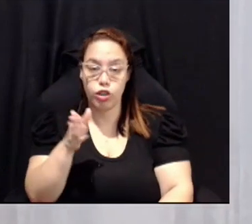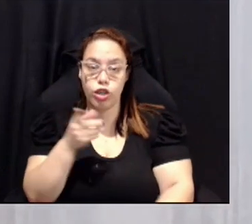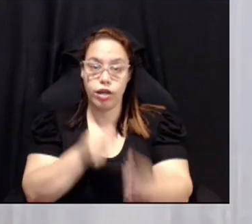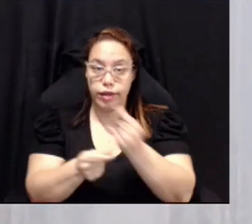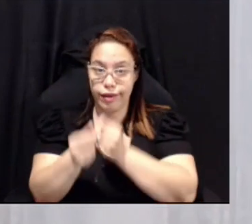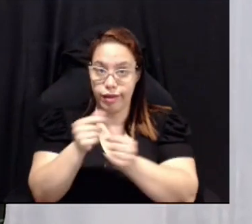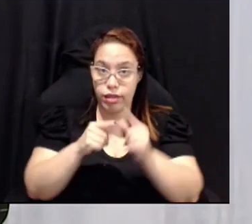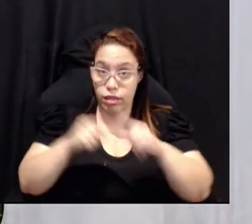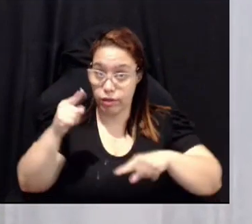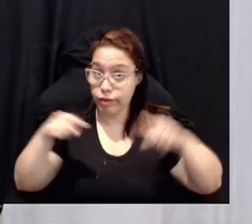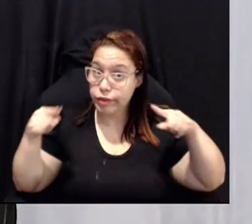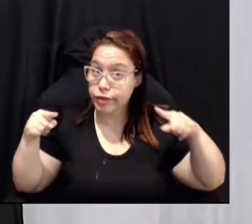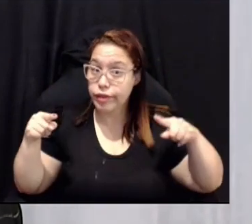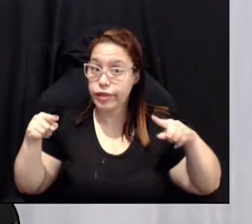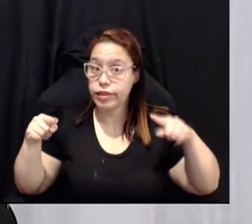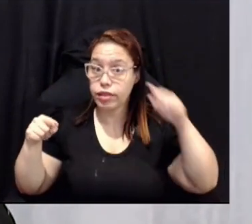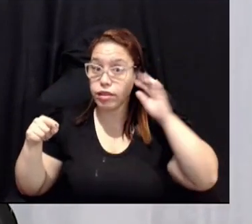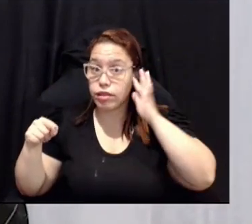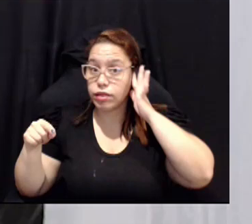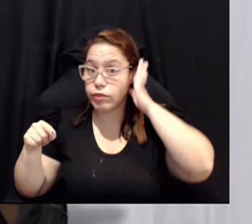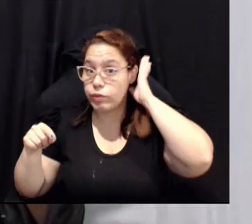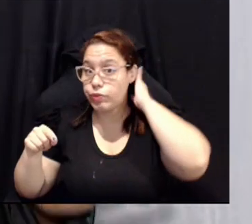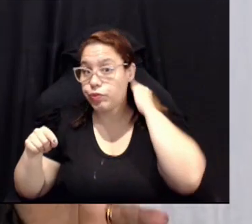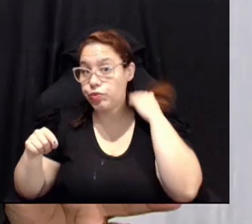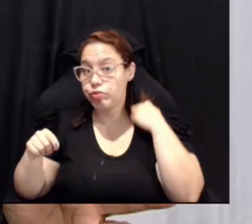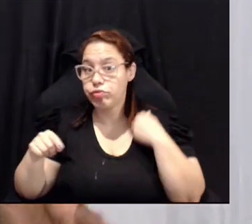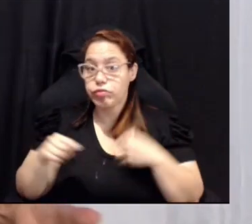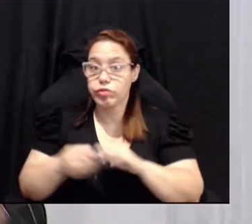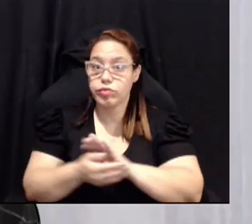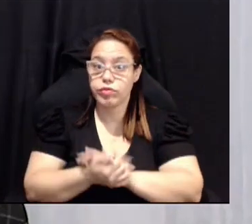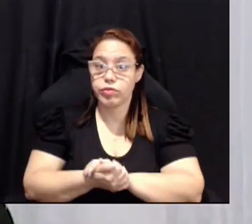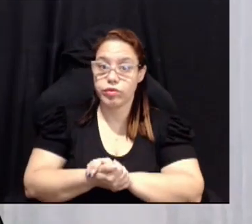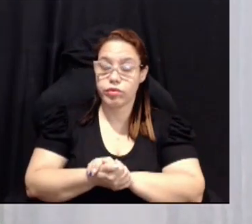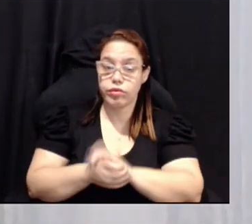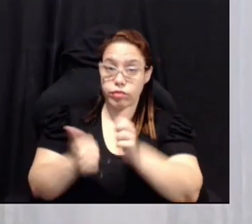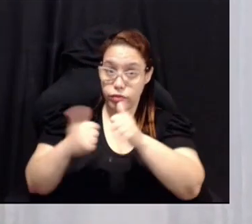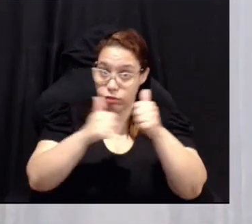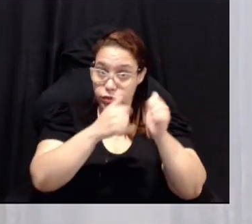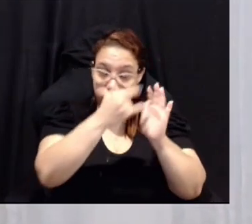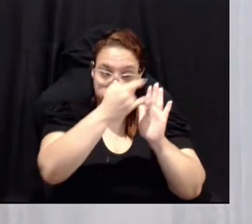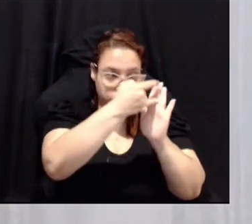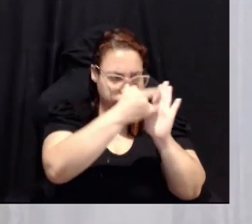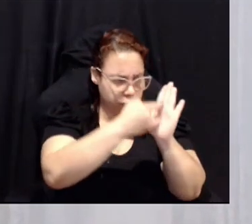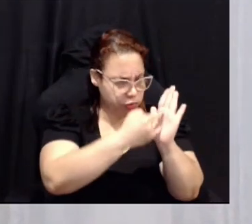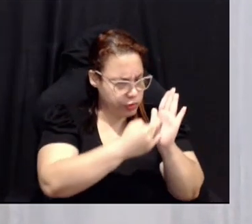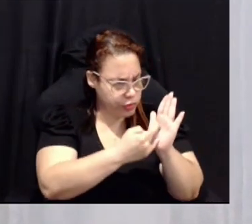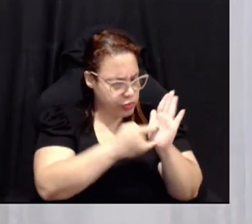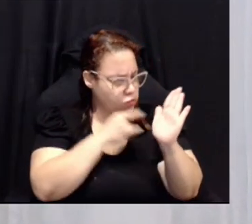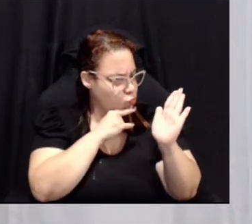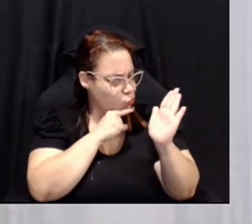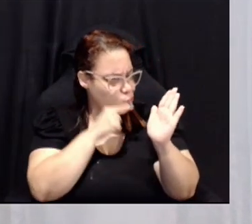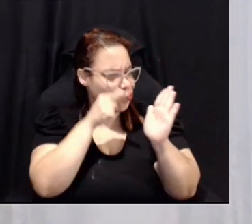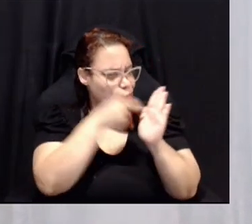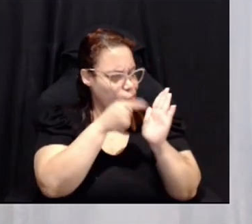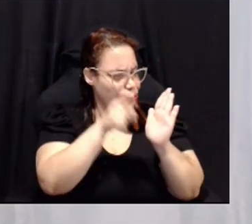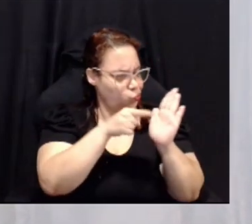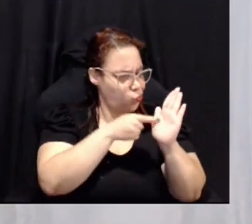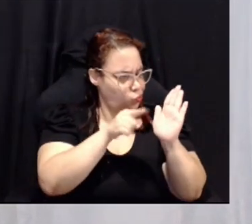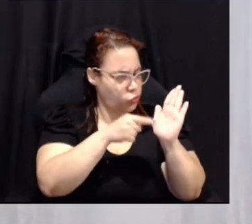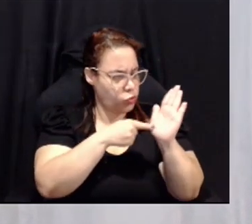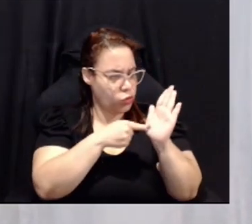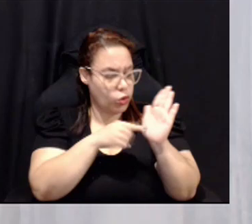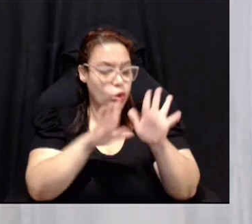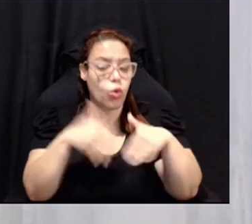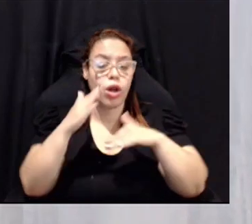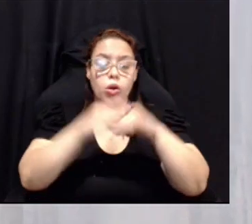Então, quando você faz análise de perfil, ela vai indicar quais os produtos